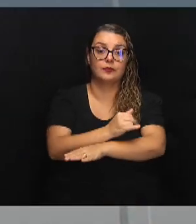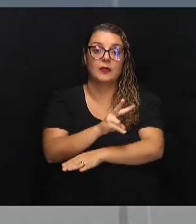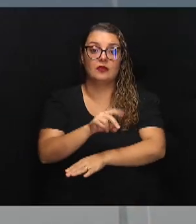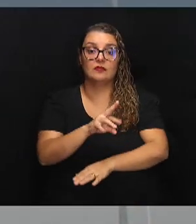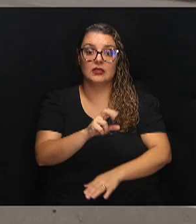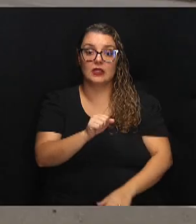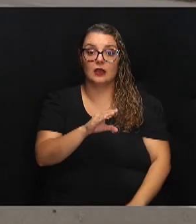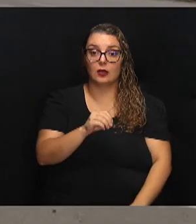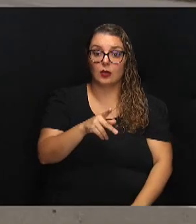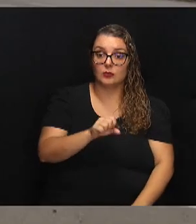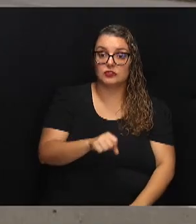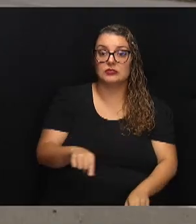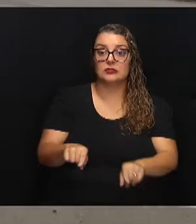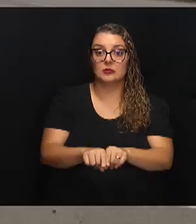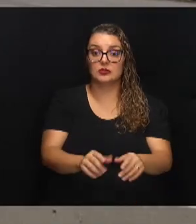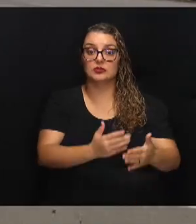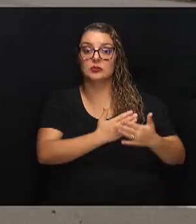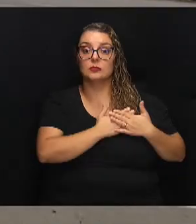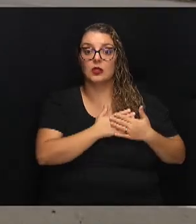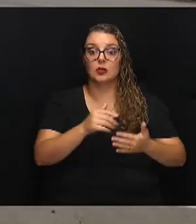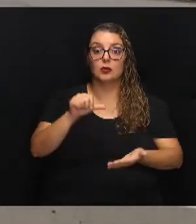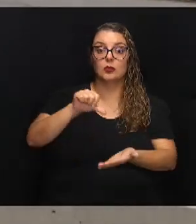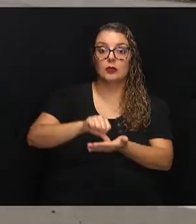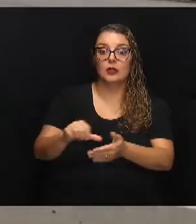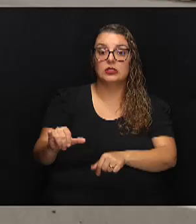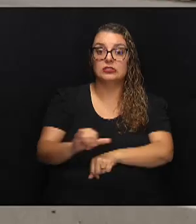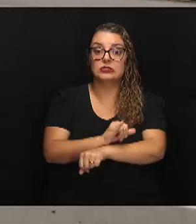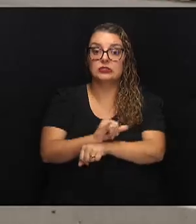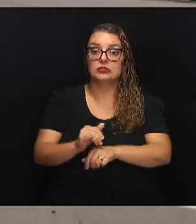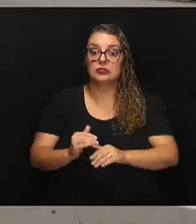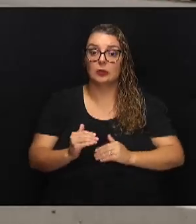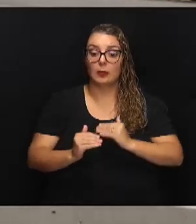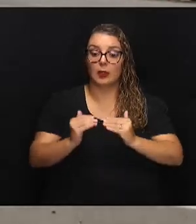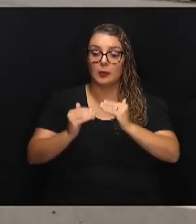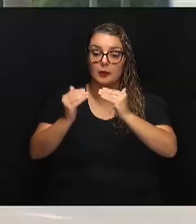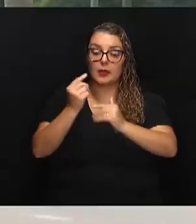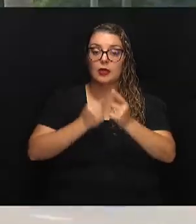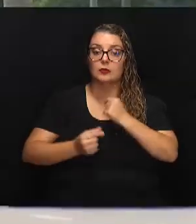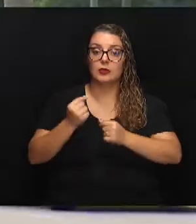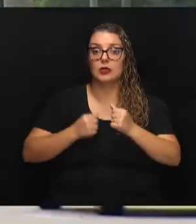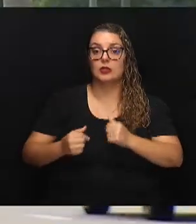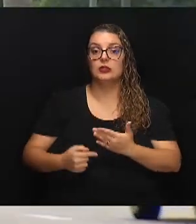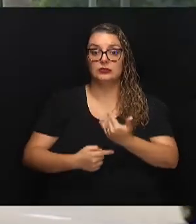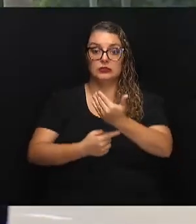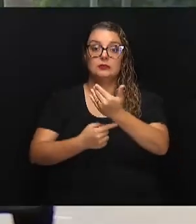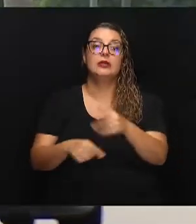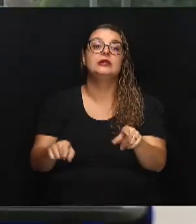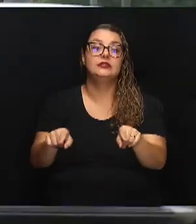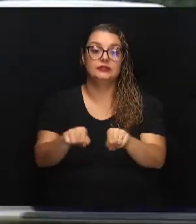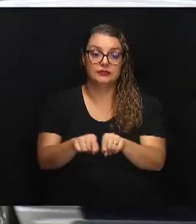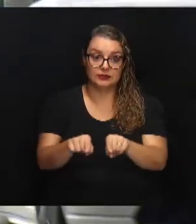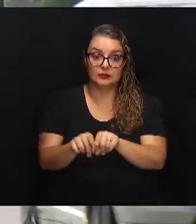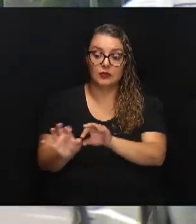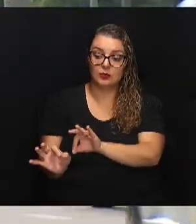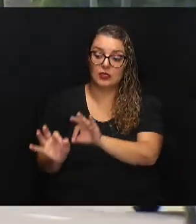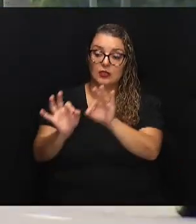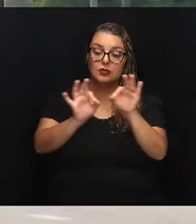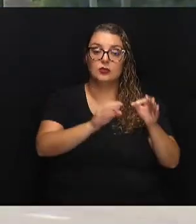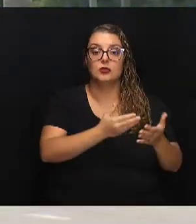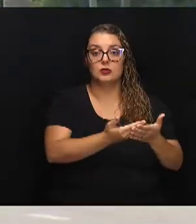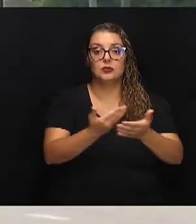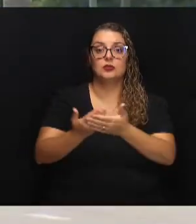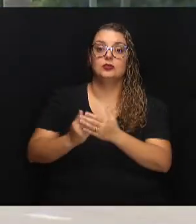Viracopos e dos Amarais em um polo estratégico de crescimento econômico e tecnológico. E também acompanhar os estudos do